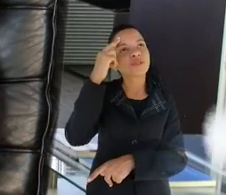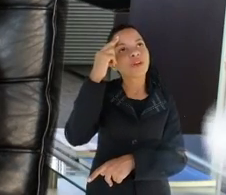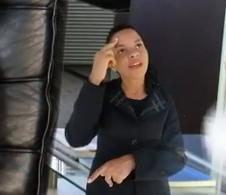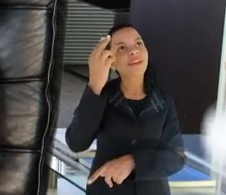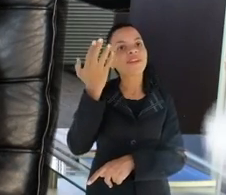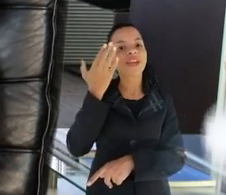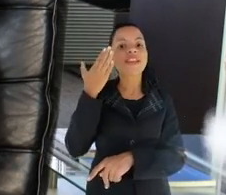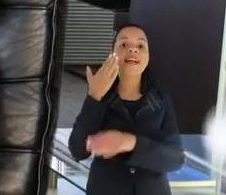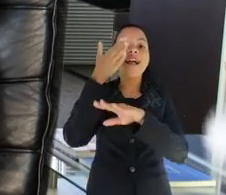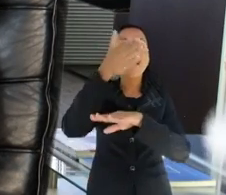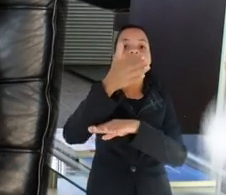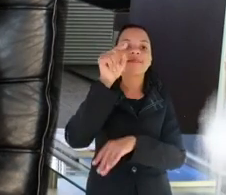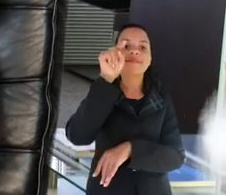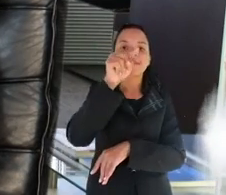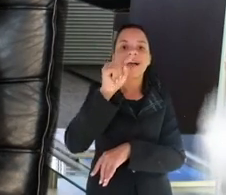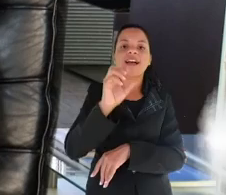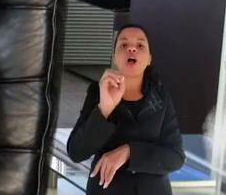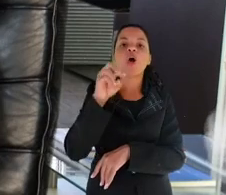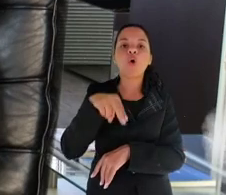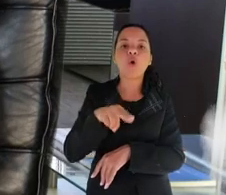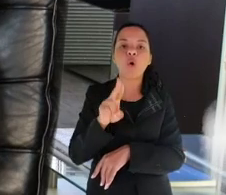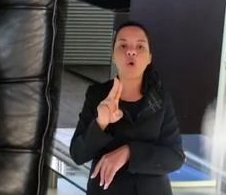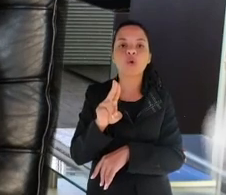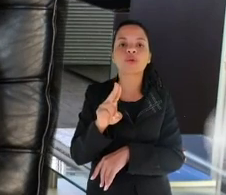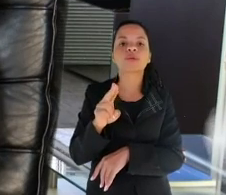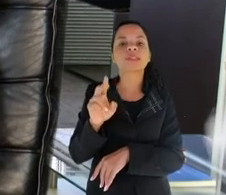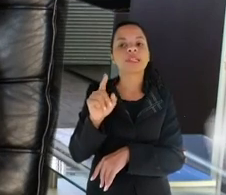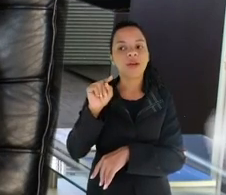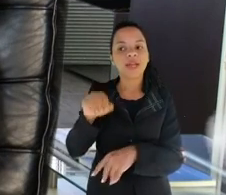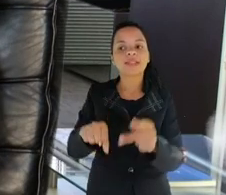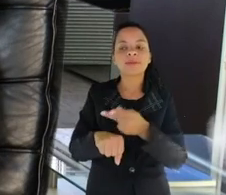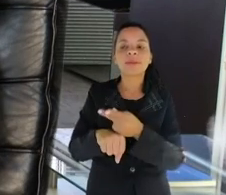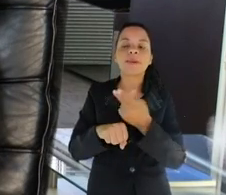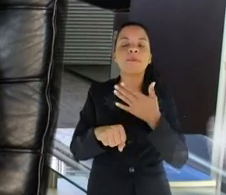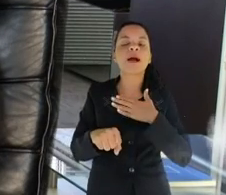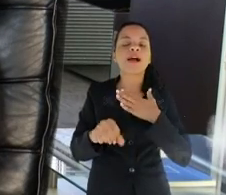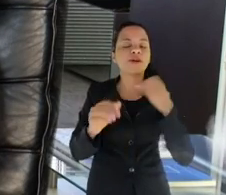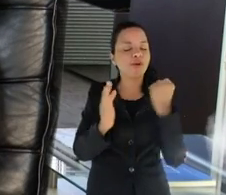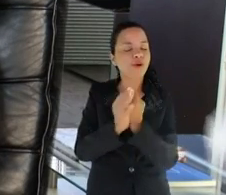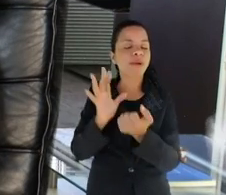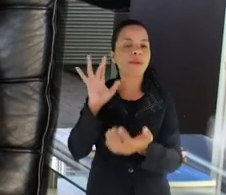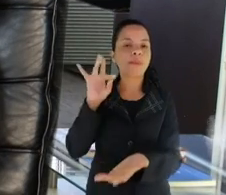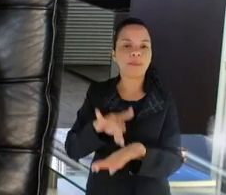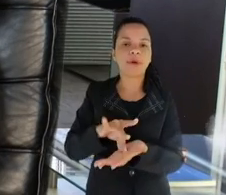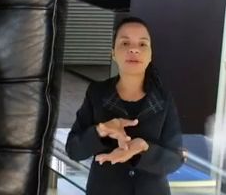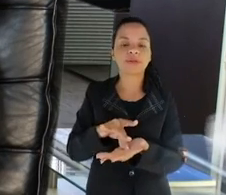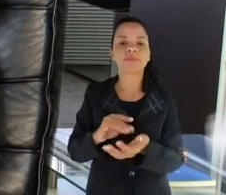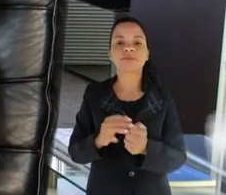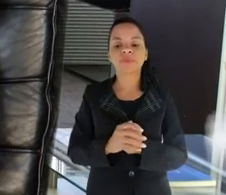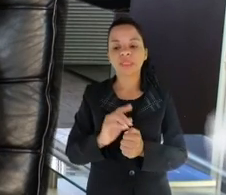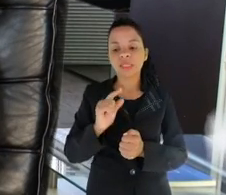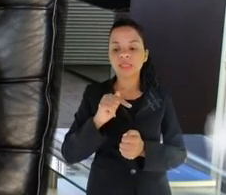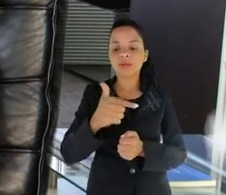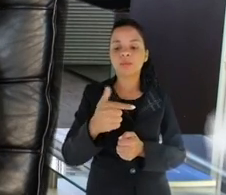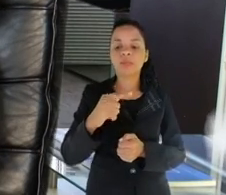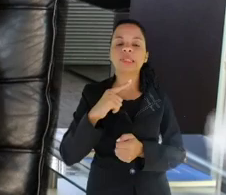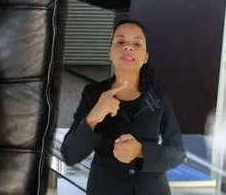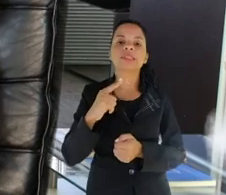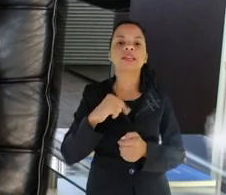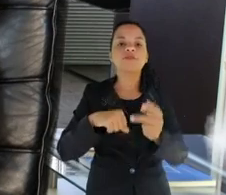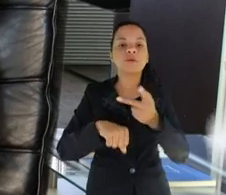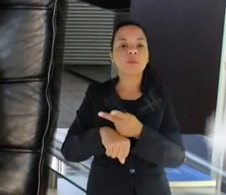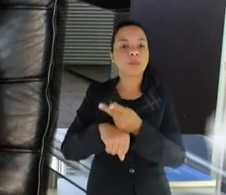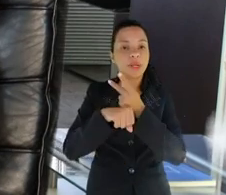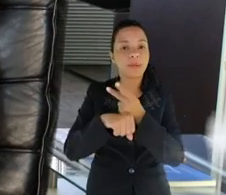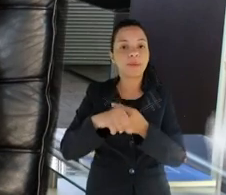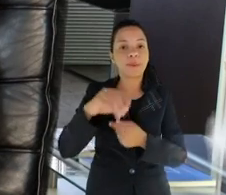esse foi o marcante mesmo. E depois desse veio o Prêmio Brasil Criativo,